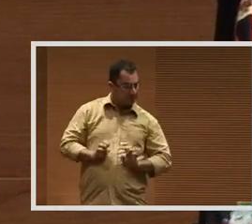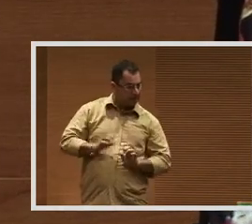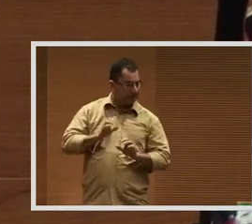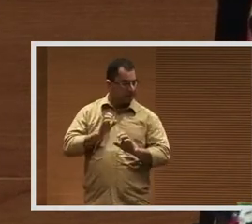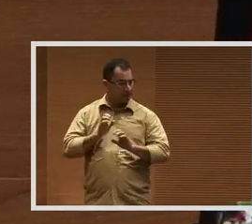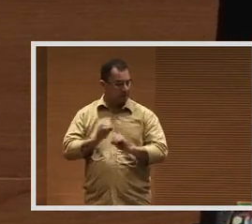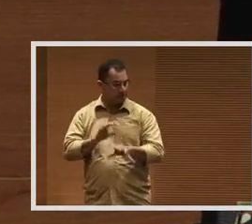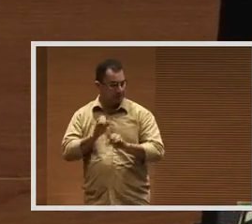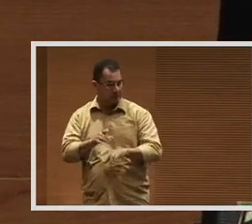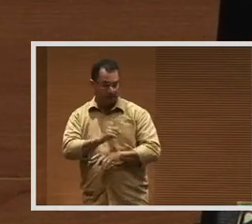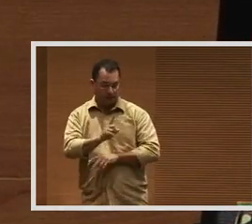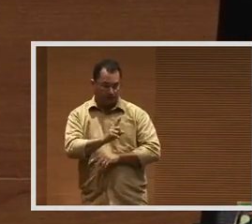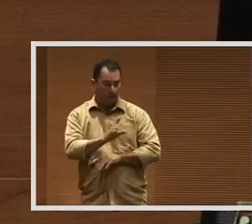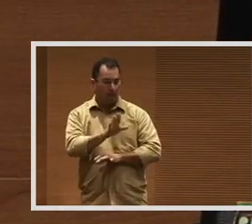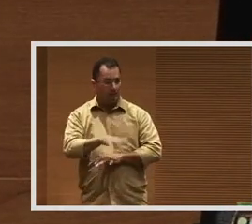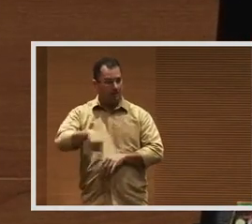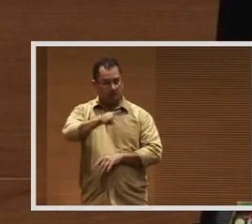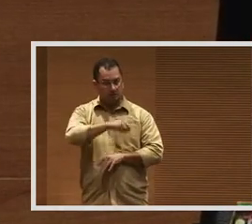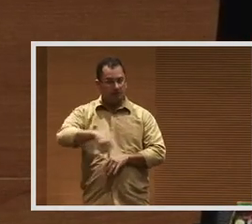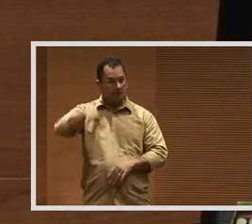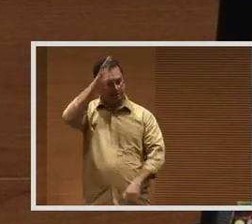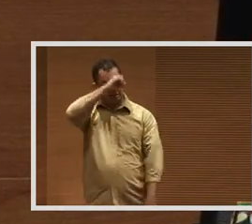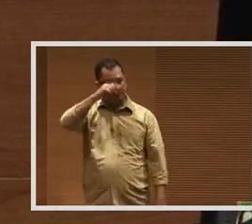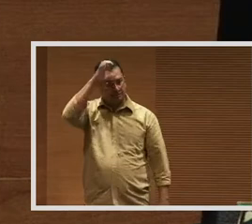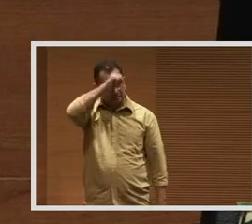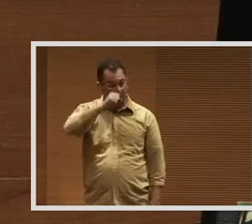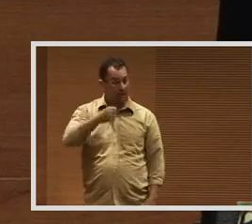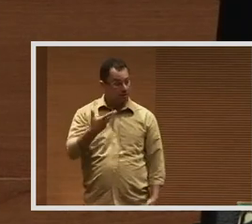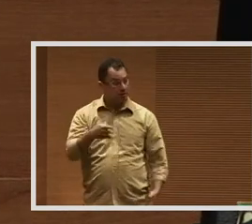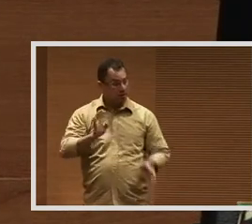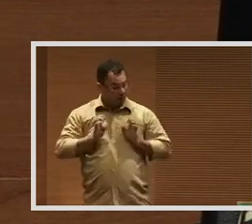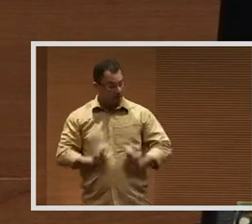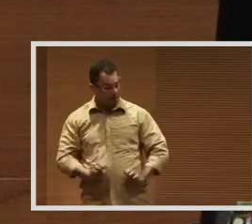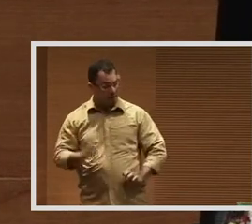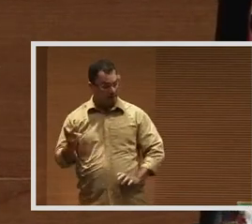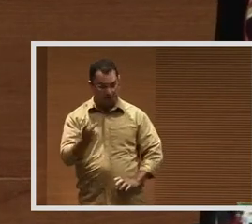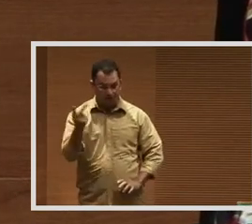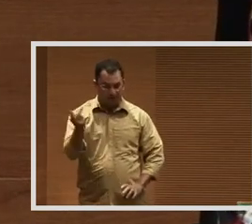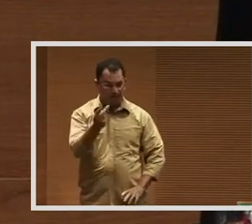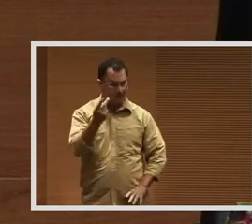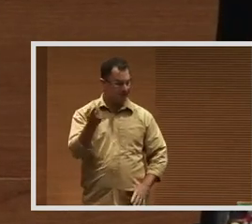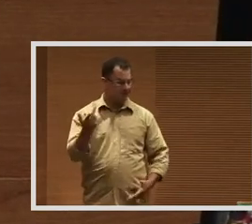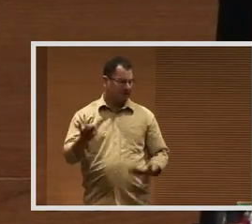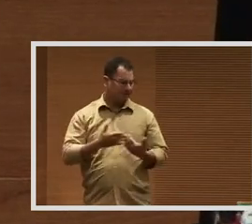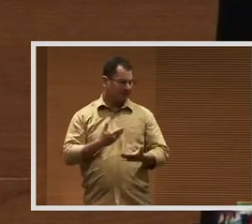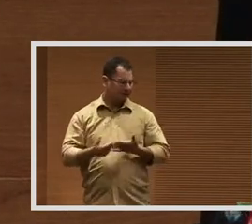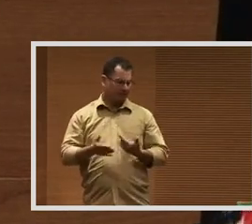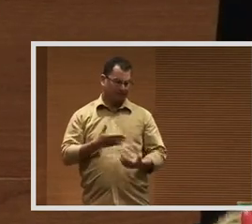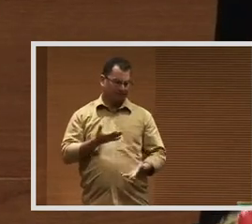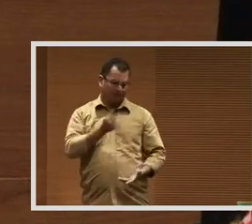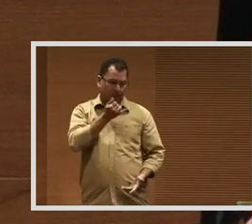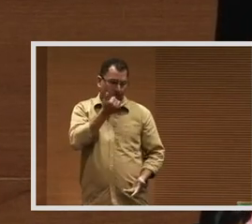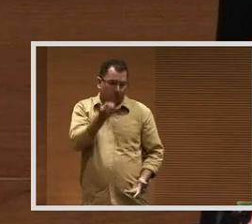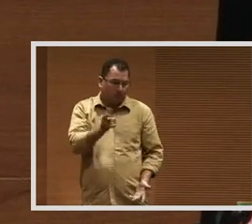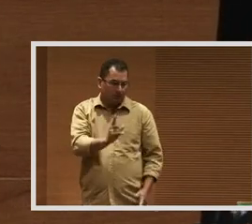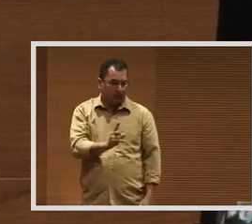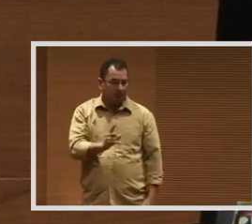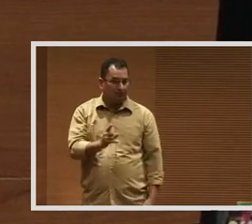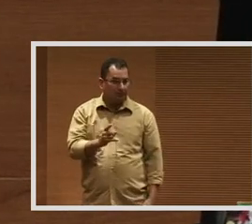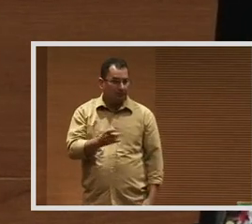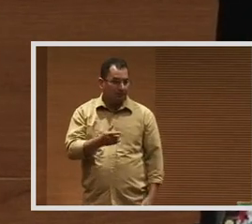ensina, mas a gente aprende. Ética é um valor, não é uma coisa inata, mas que não adianta eu ter